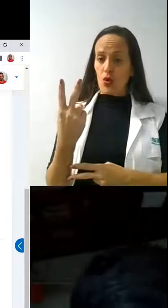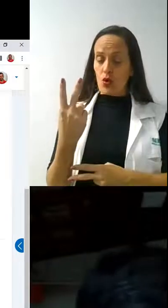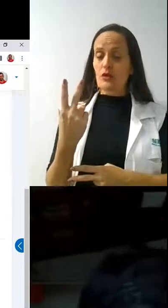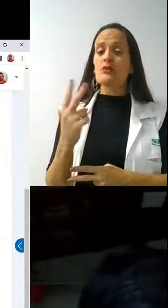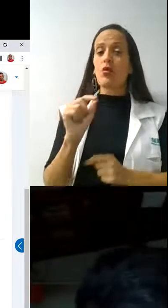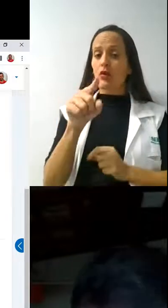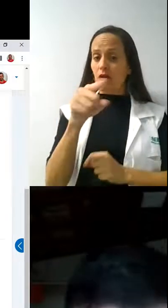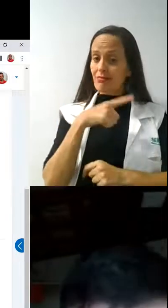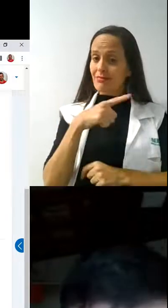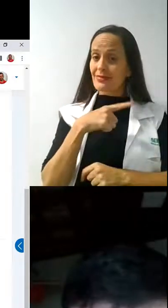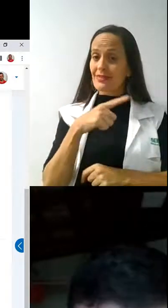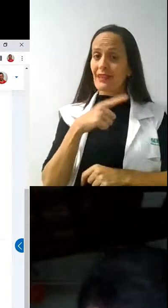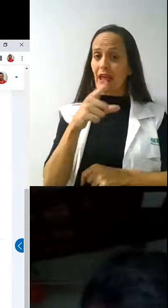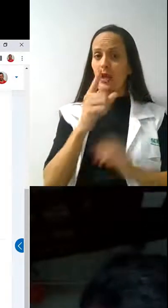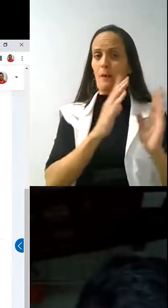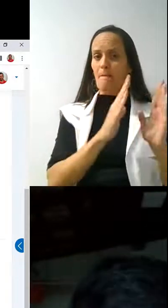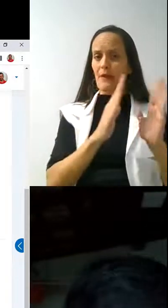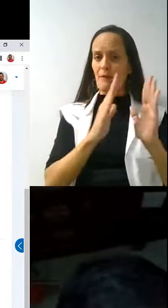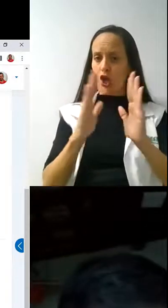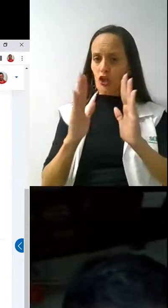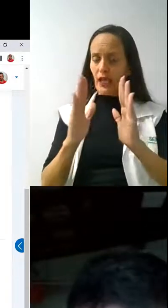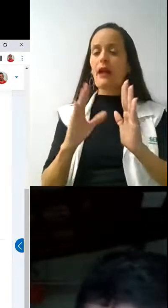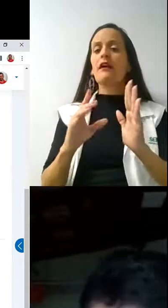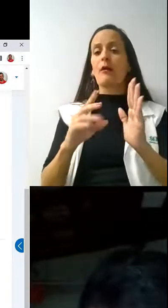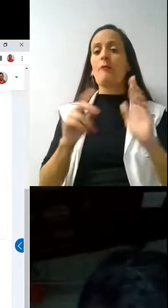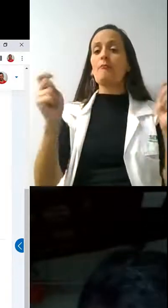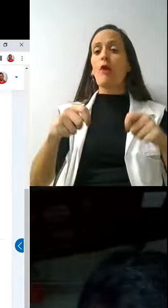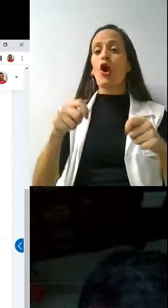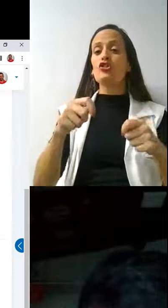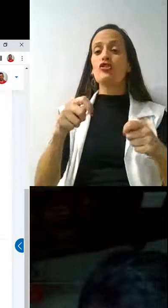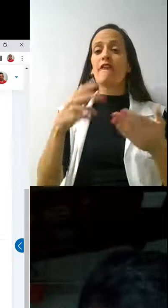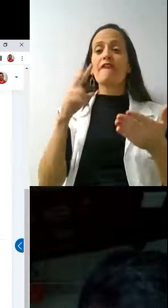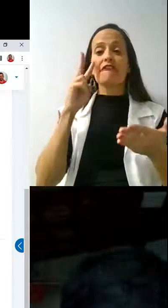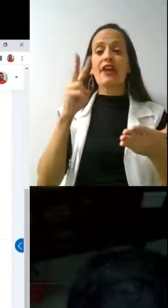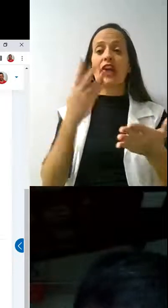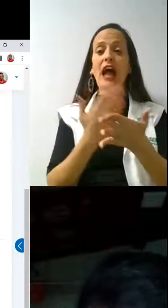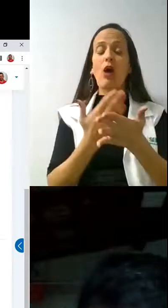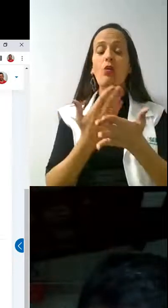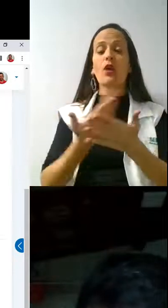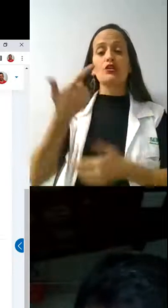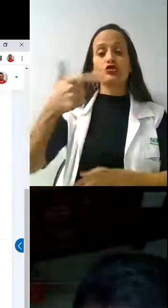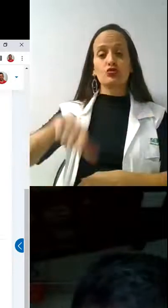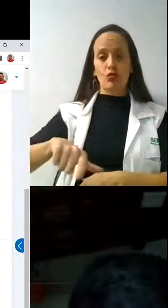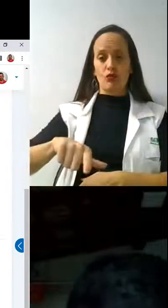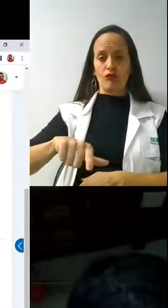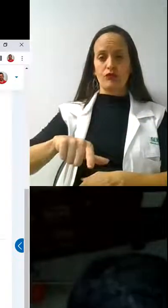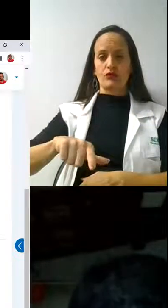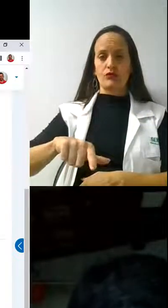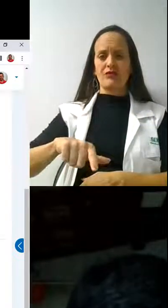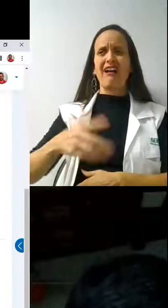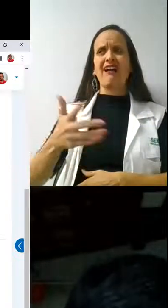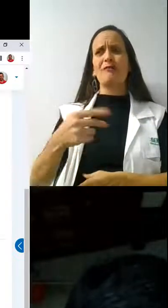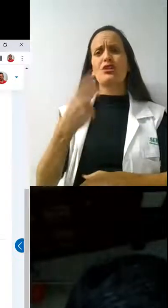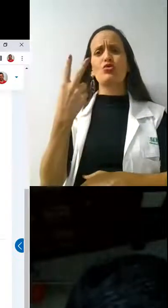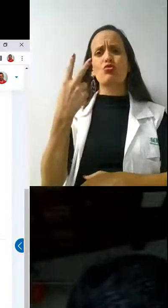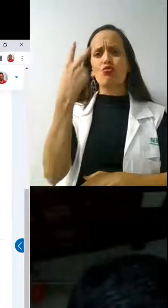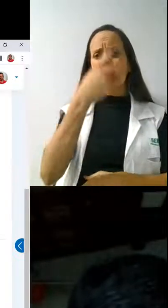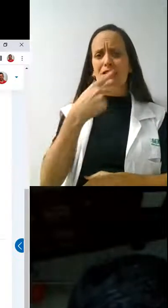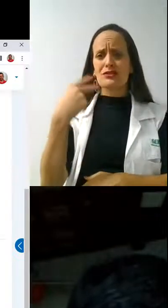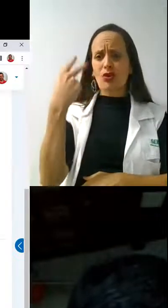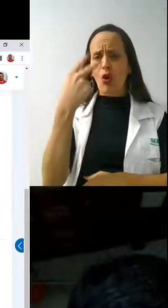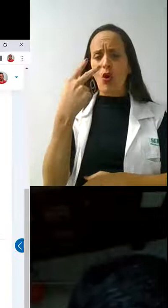e acessa a biblioteca e assiste a web aula 1. Professor, mas a web aula 1 tem o quê? 2 horas e 20 de duração, eu não vou